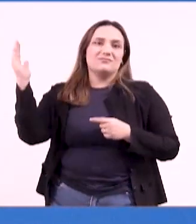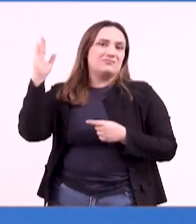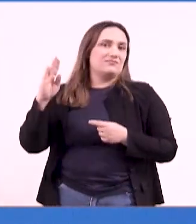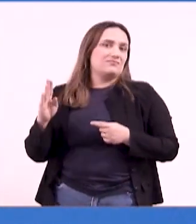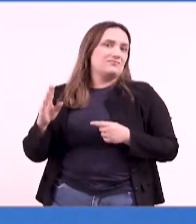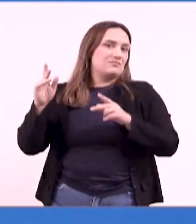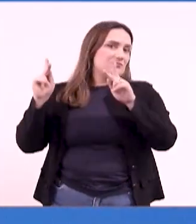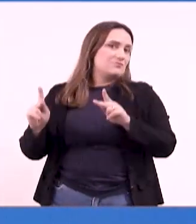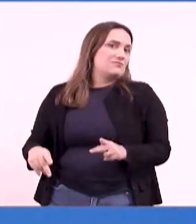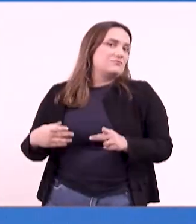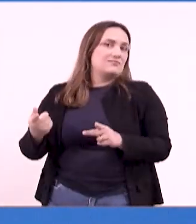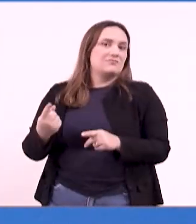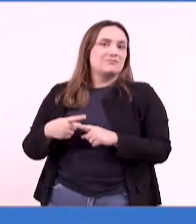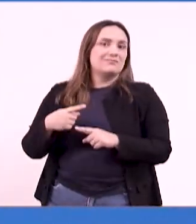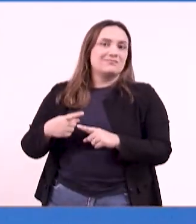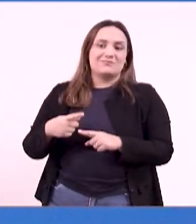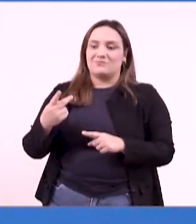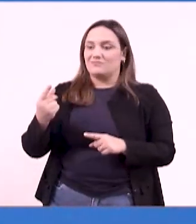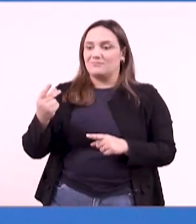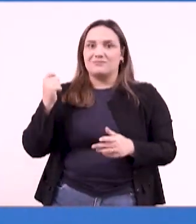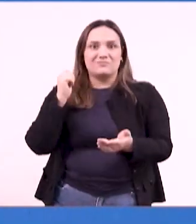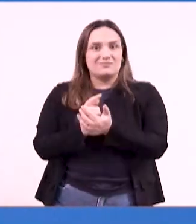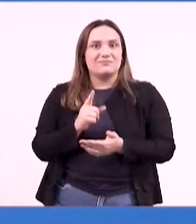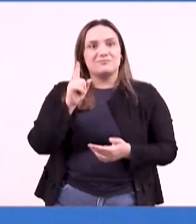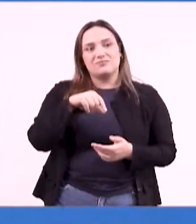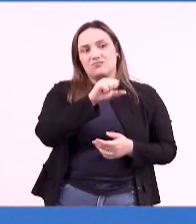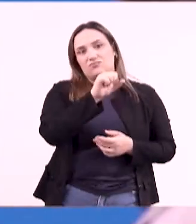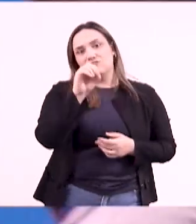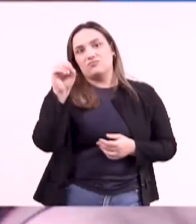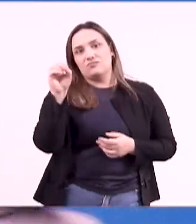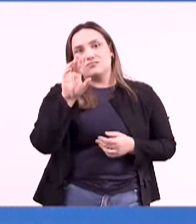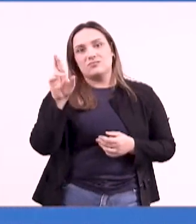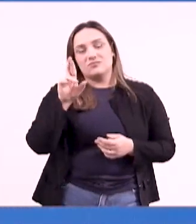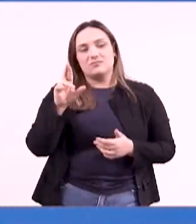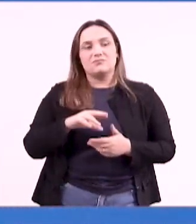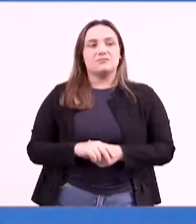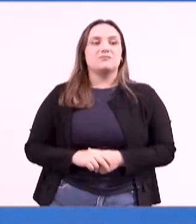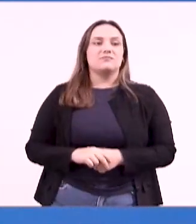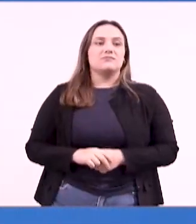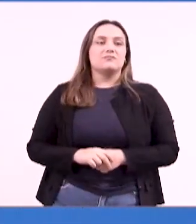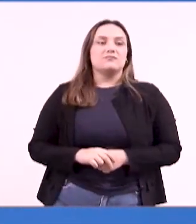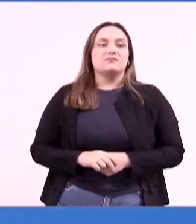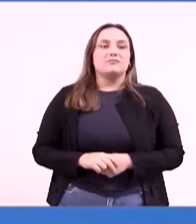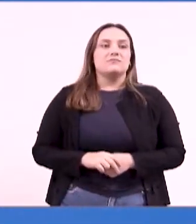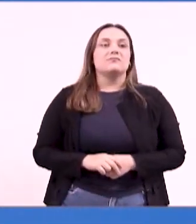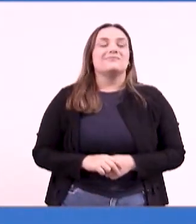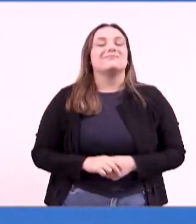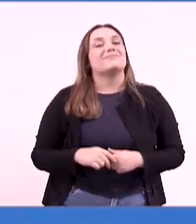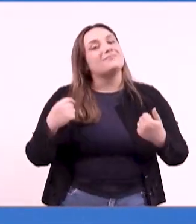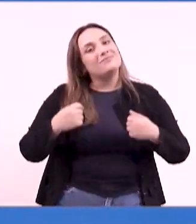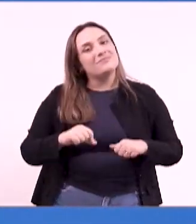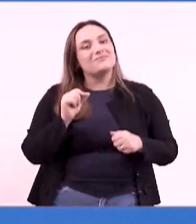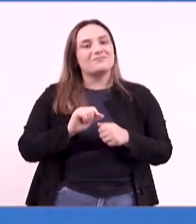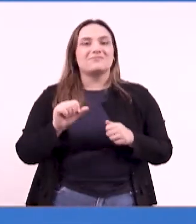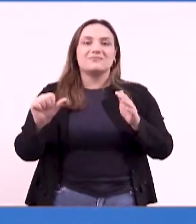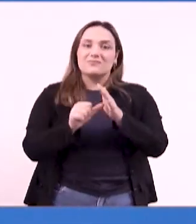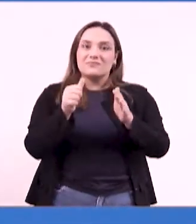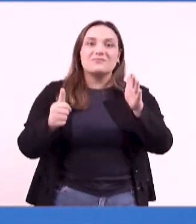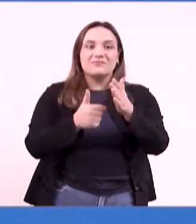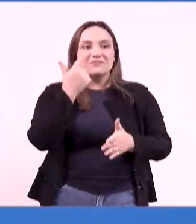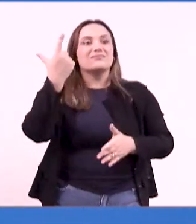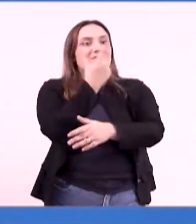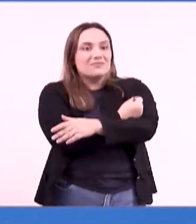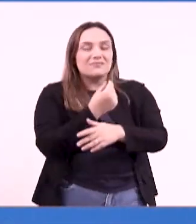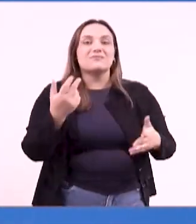brasileiros, tendo em vista que a dose custa cerca de R$ 800, sendo necessárias para a imunização 2 doses da